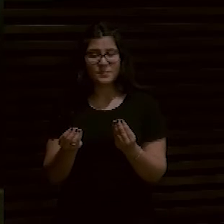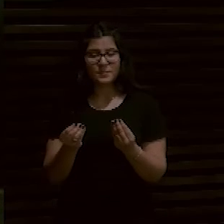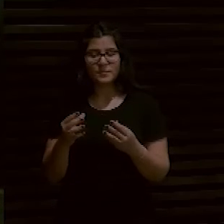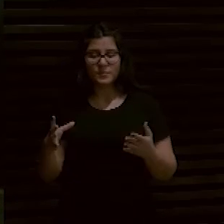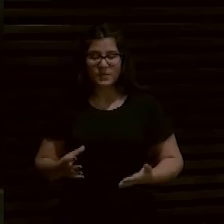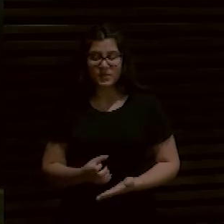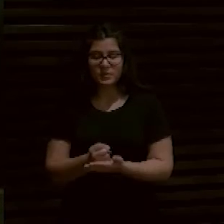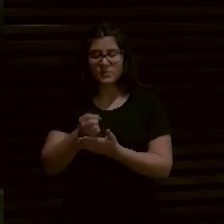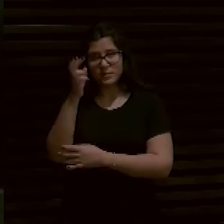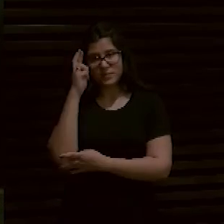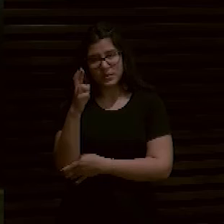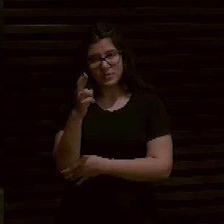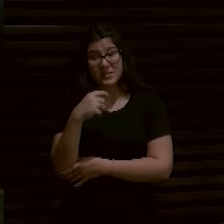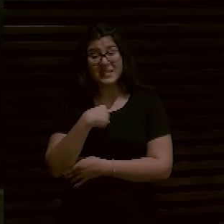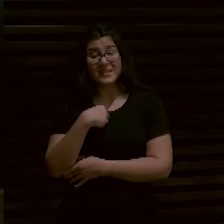Salva-me, Senhor,